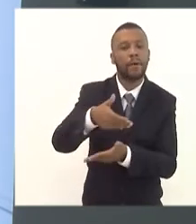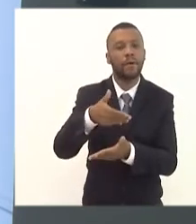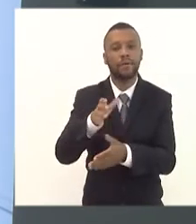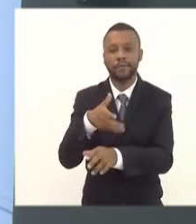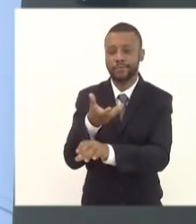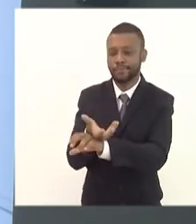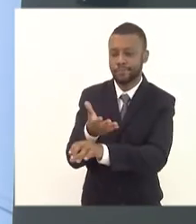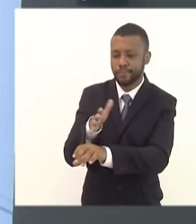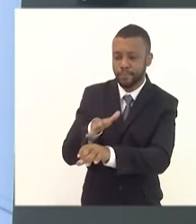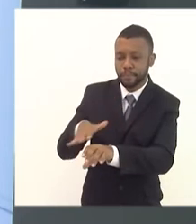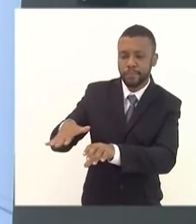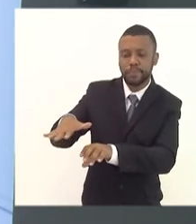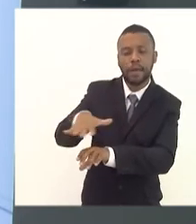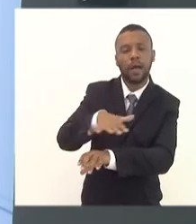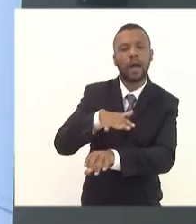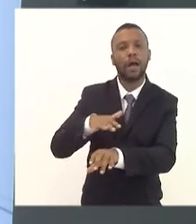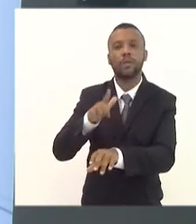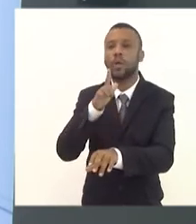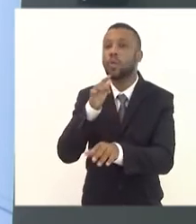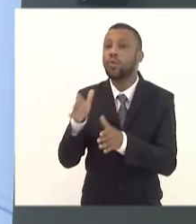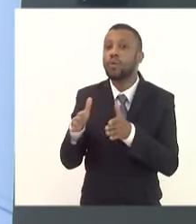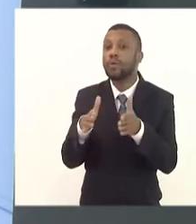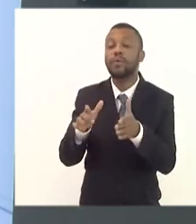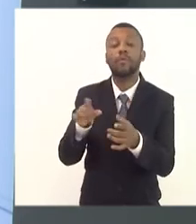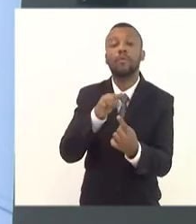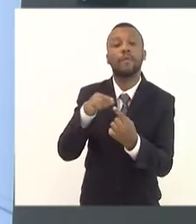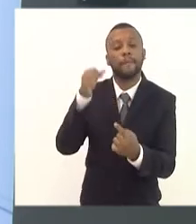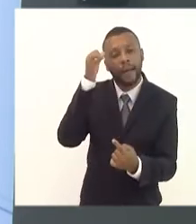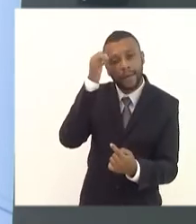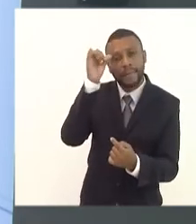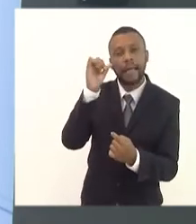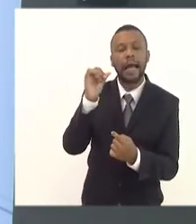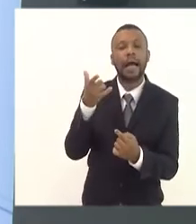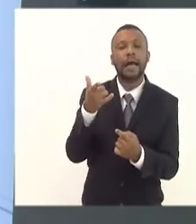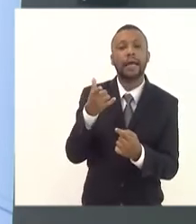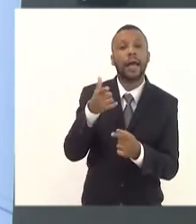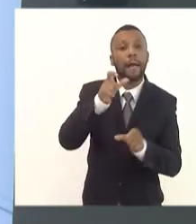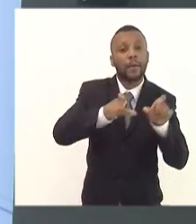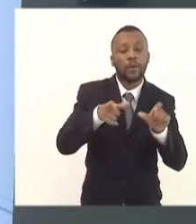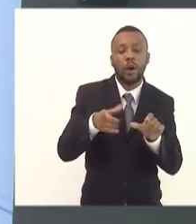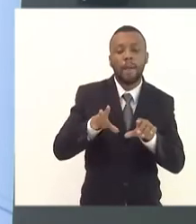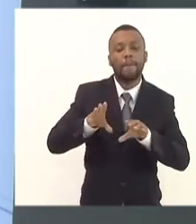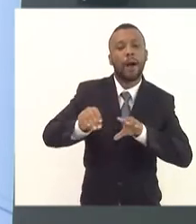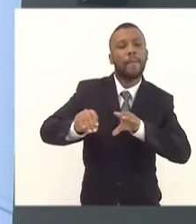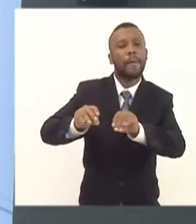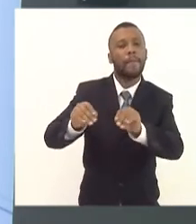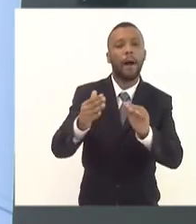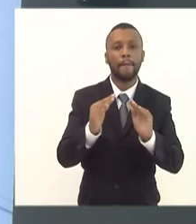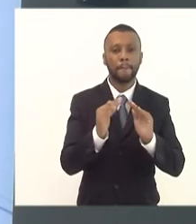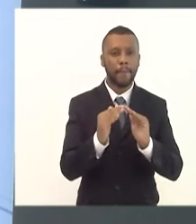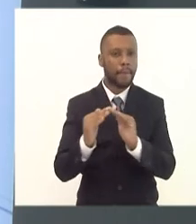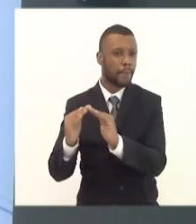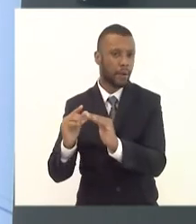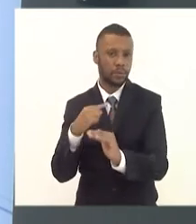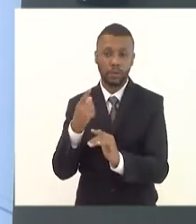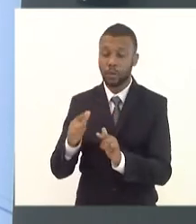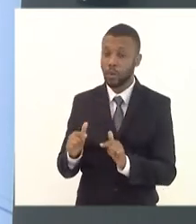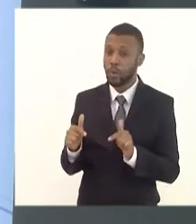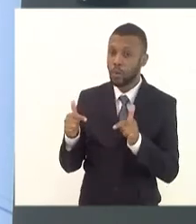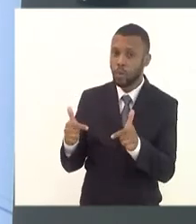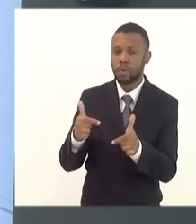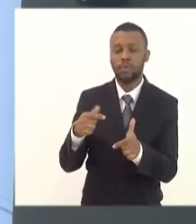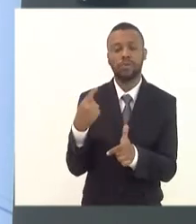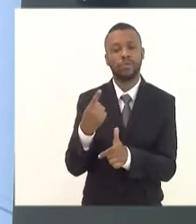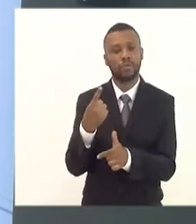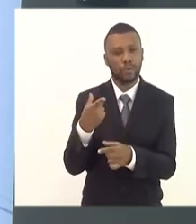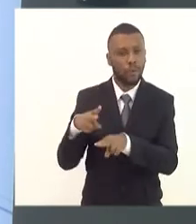rio, né? Isso para que não haja ocupação, enfim, algumas intervenções de urbanização a gente tem implantado por